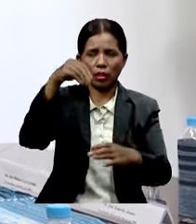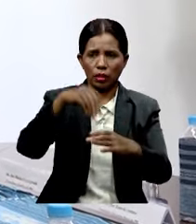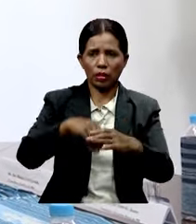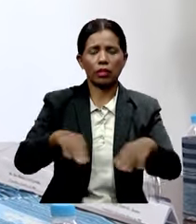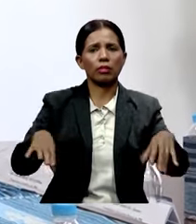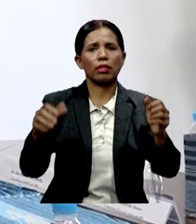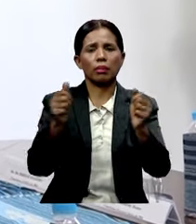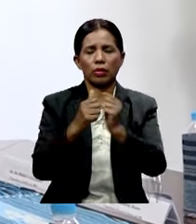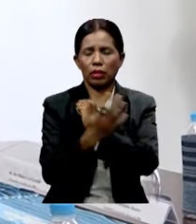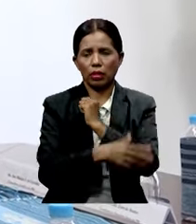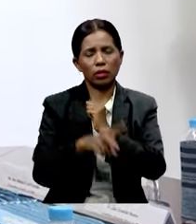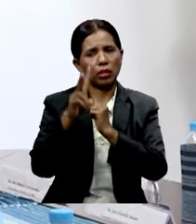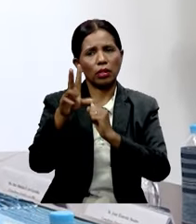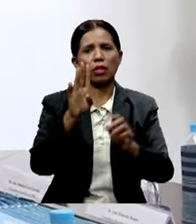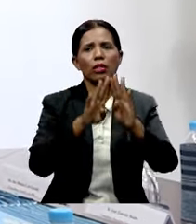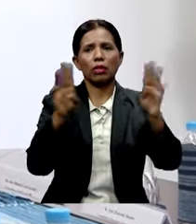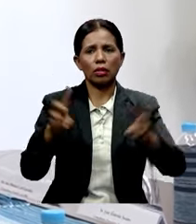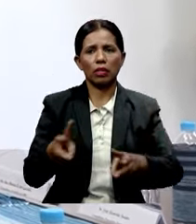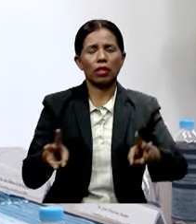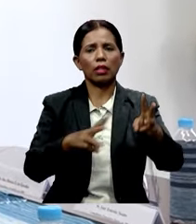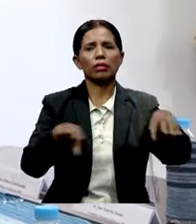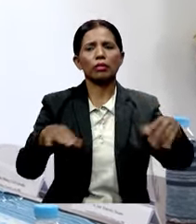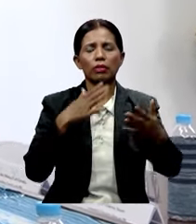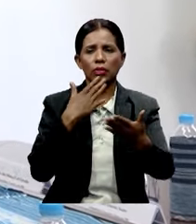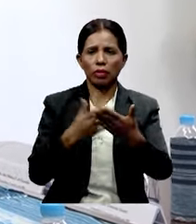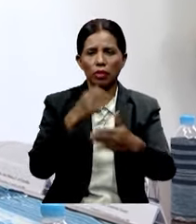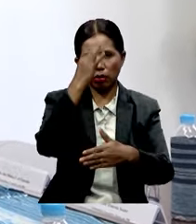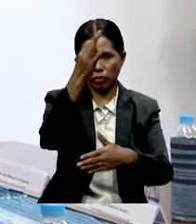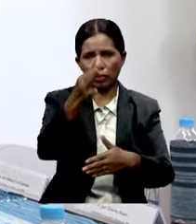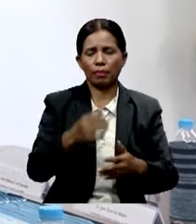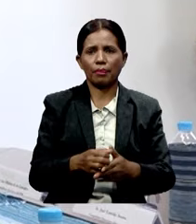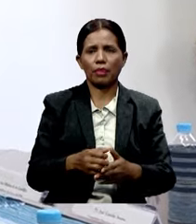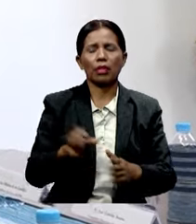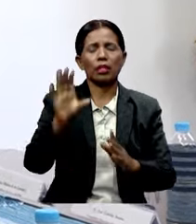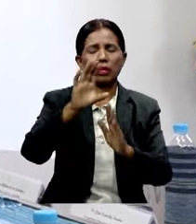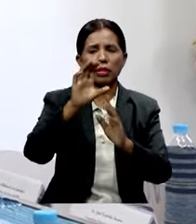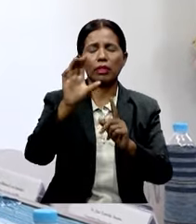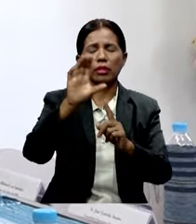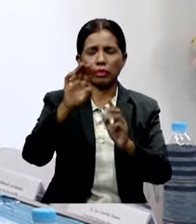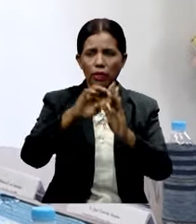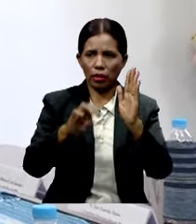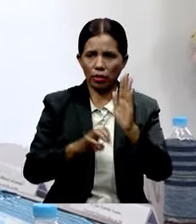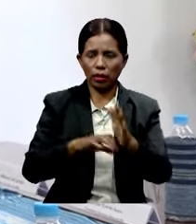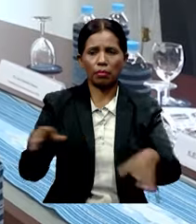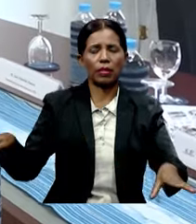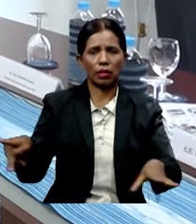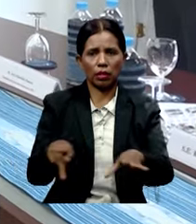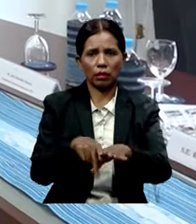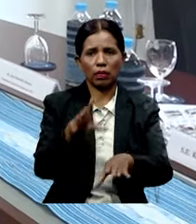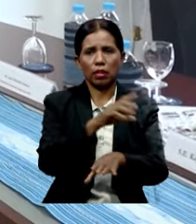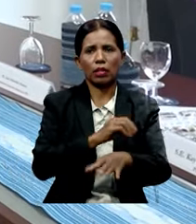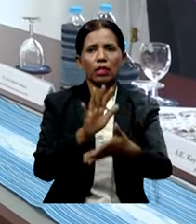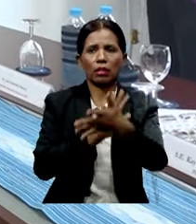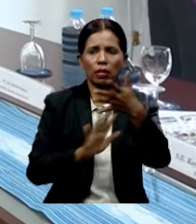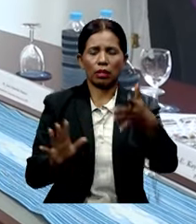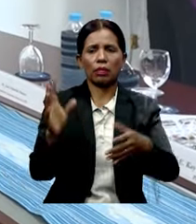entre Rairua, no mostro local da cooperação de aqui e futuro. Tua agenda se festado se participe em cerimônia de proclamação de independência de Timor-Leste,